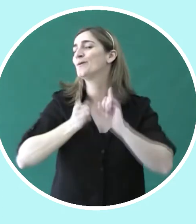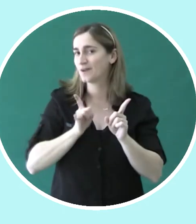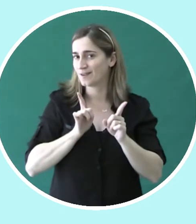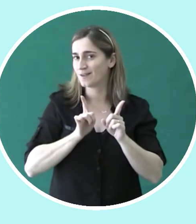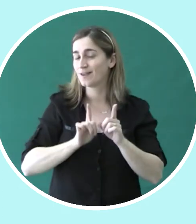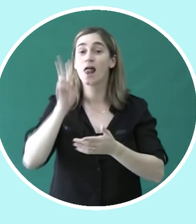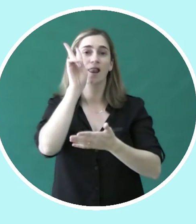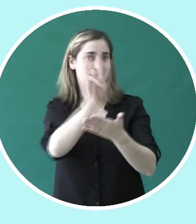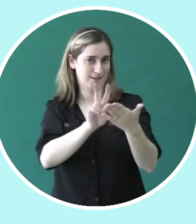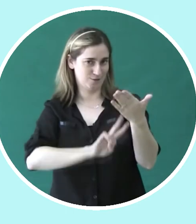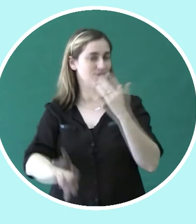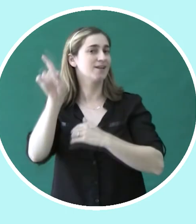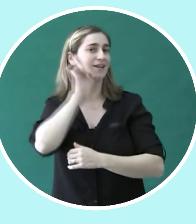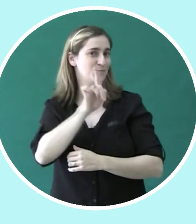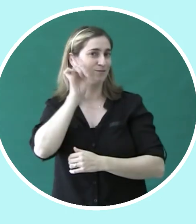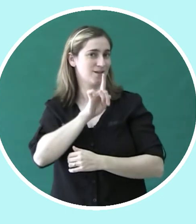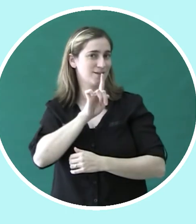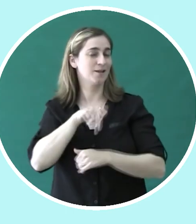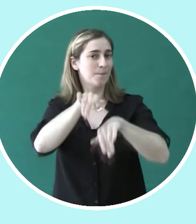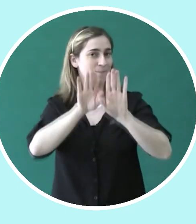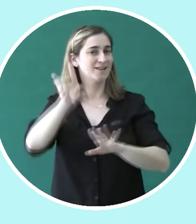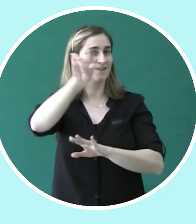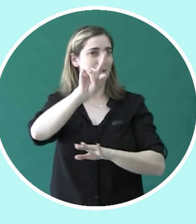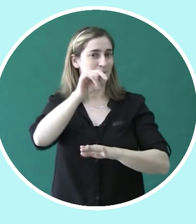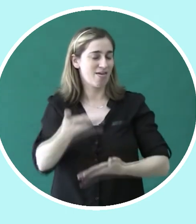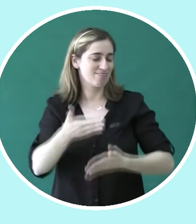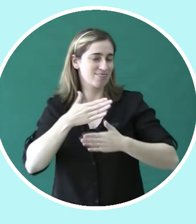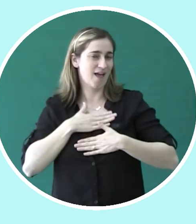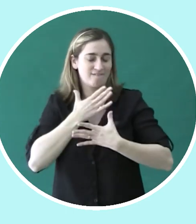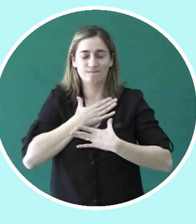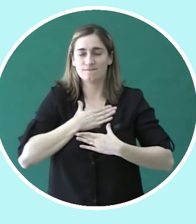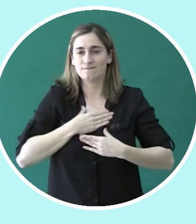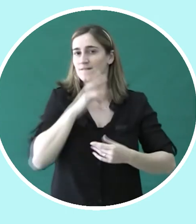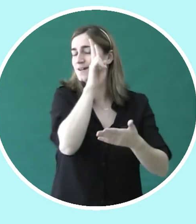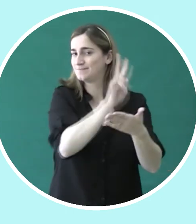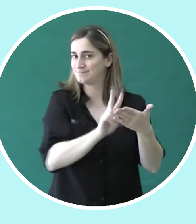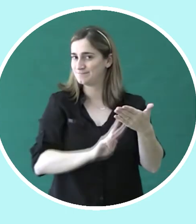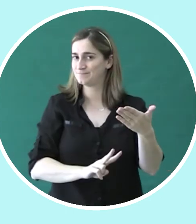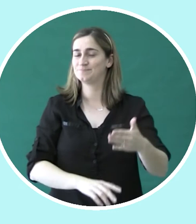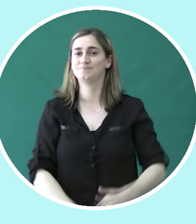importância da leitura, mas também o prazer que ela proporciona.